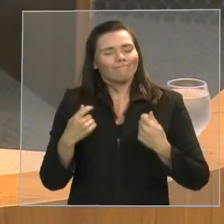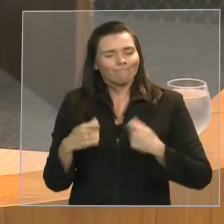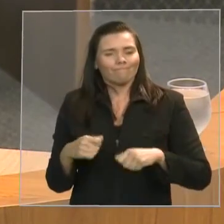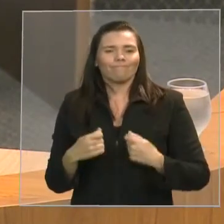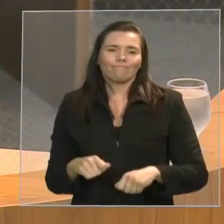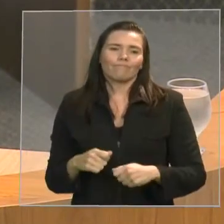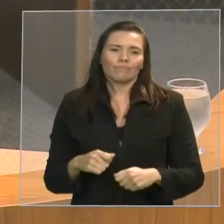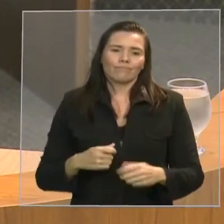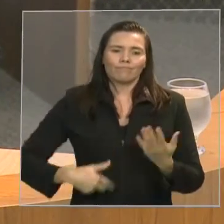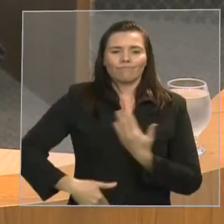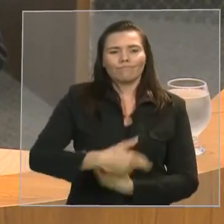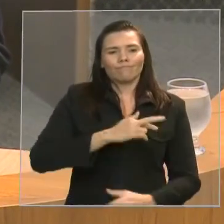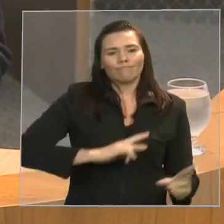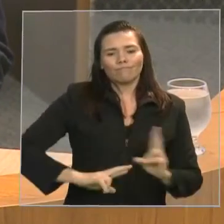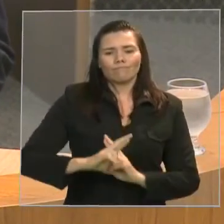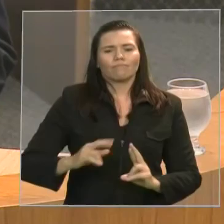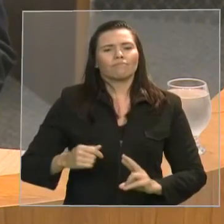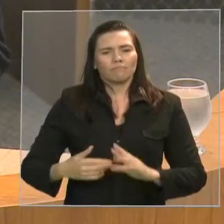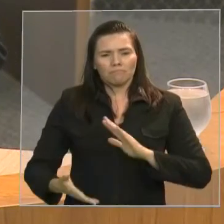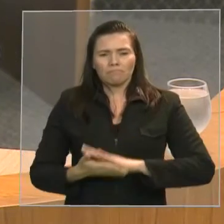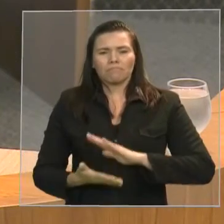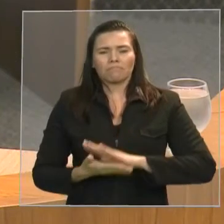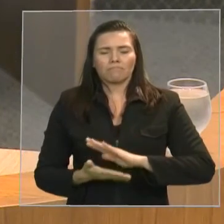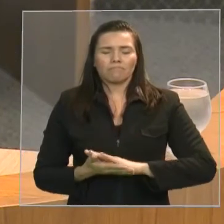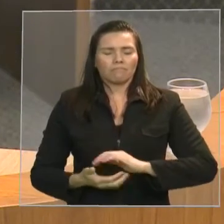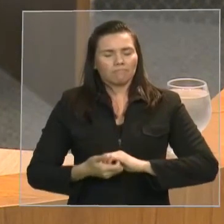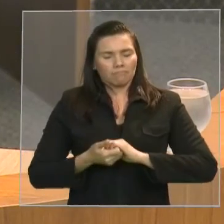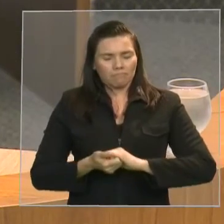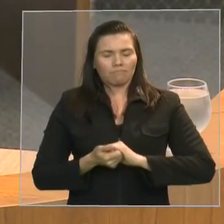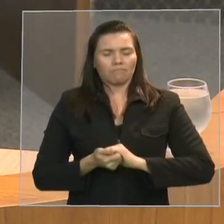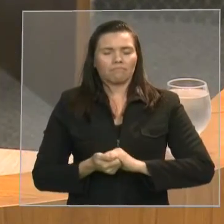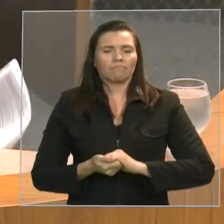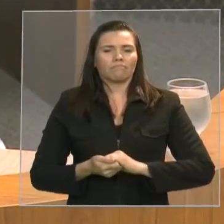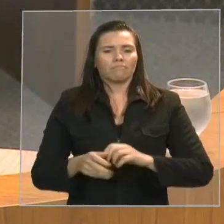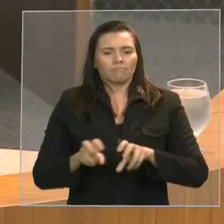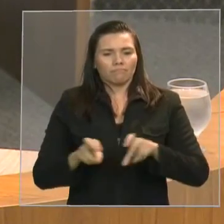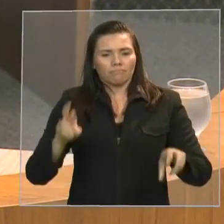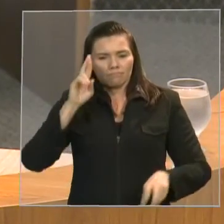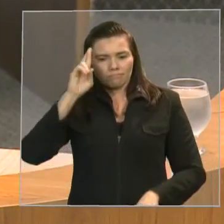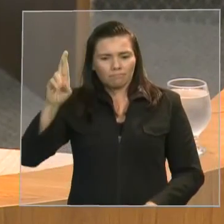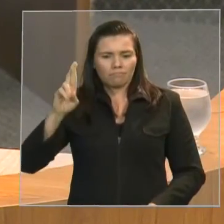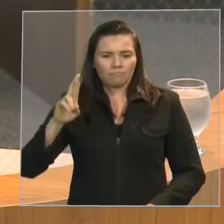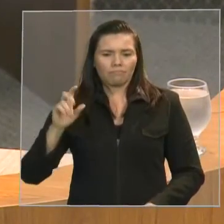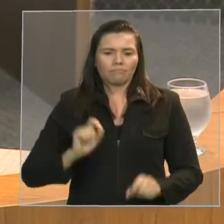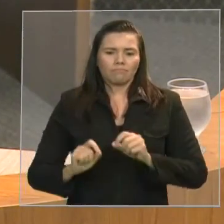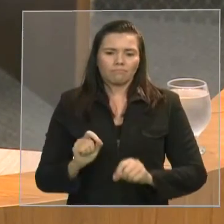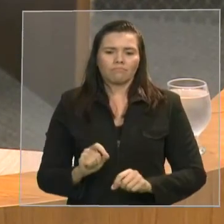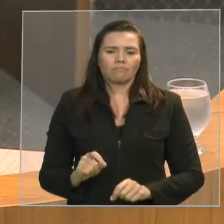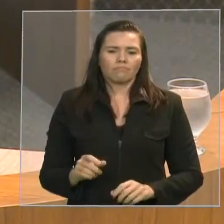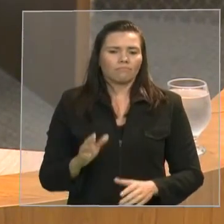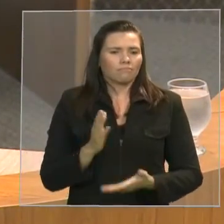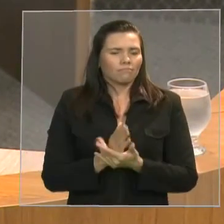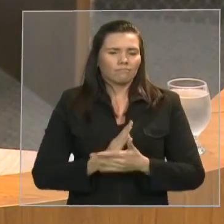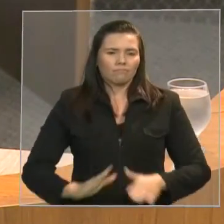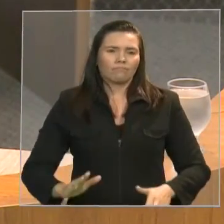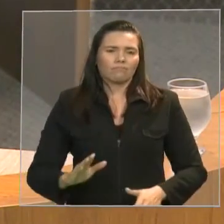pela decisão pela determinação de extinguir com auxílio moradia na assembléia legislativa do estado do maranhão muito obrigado